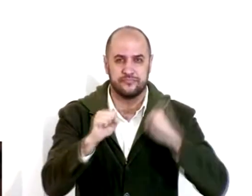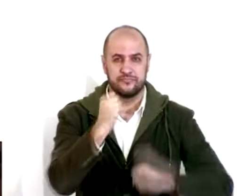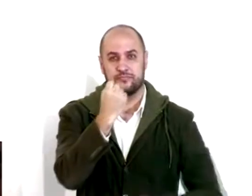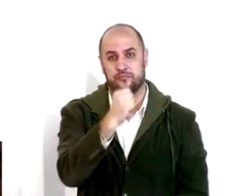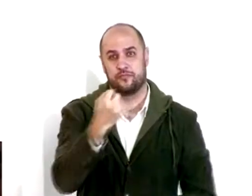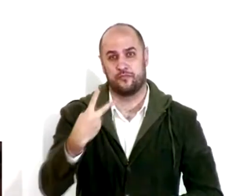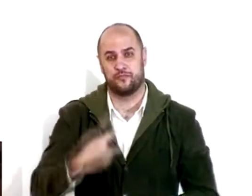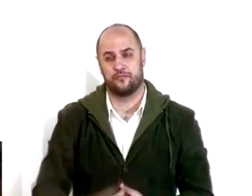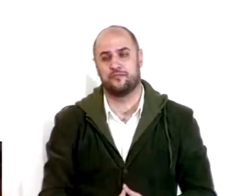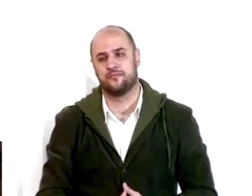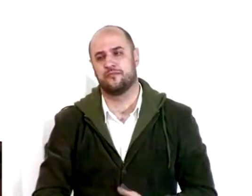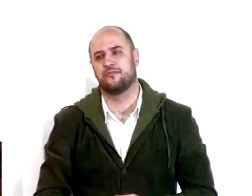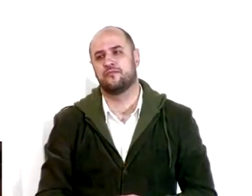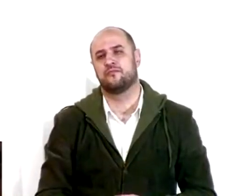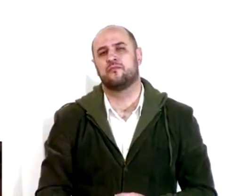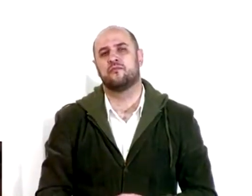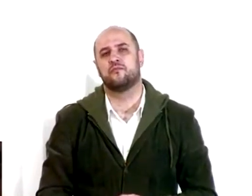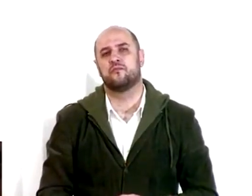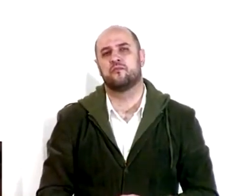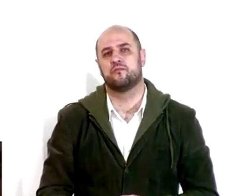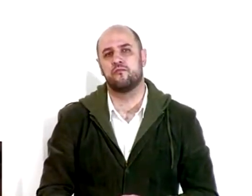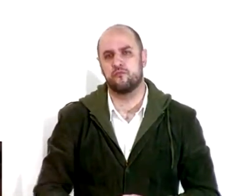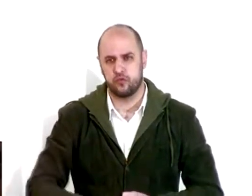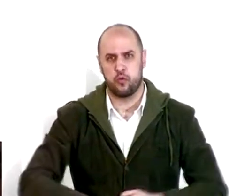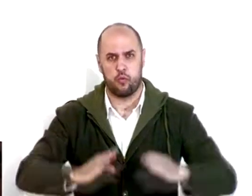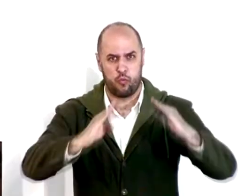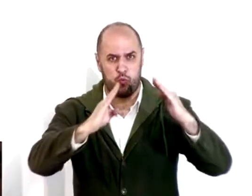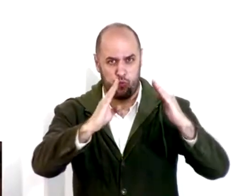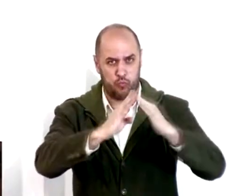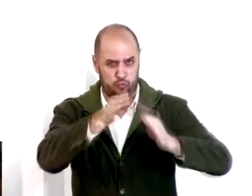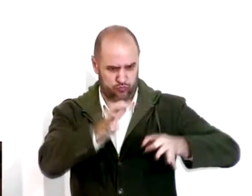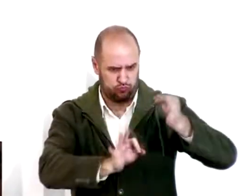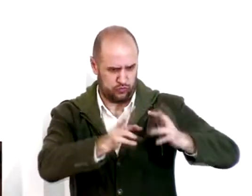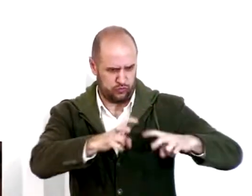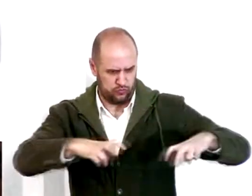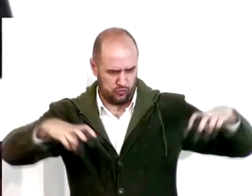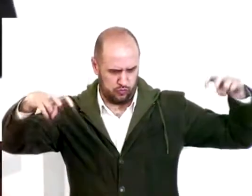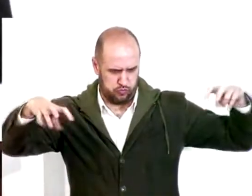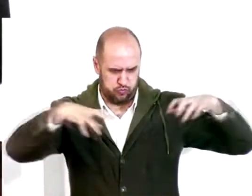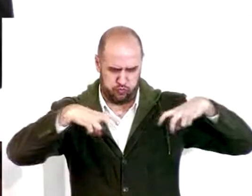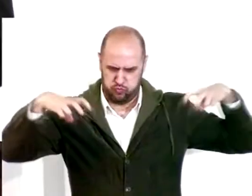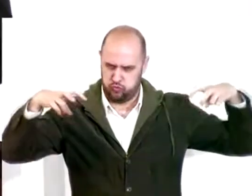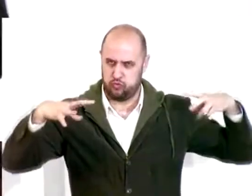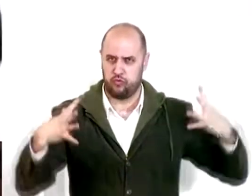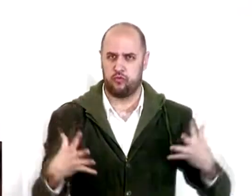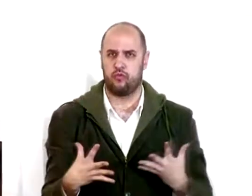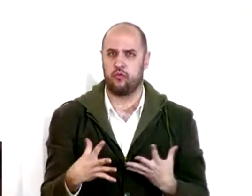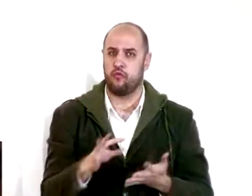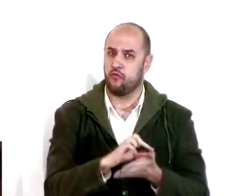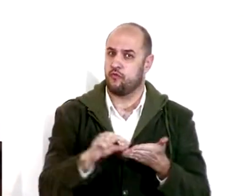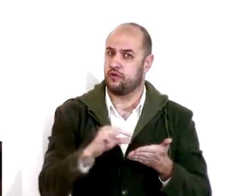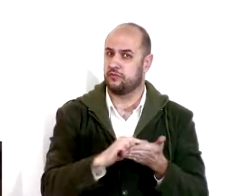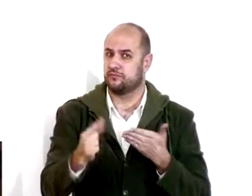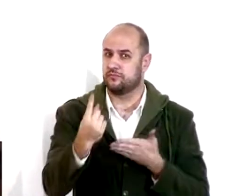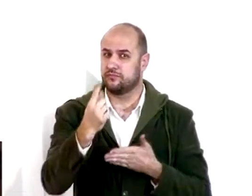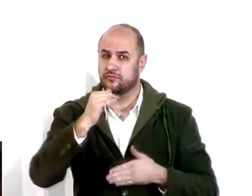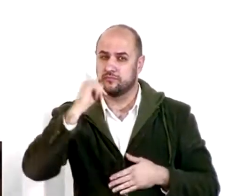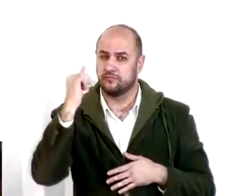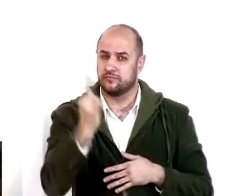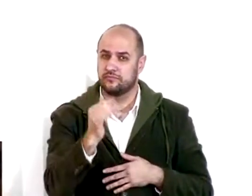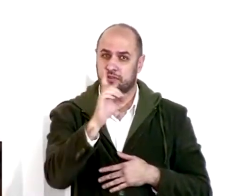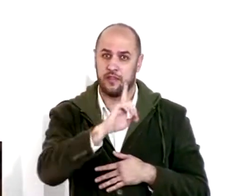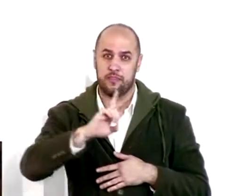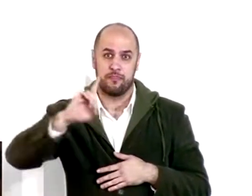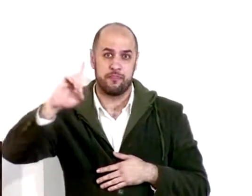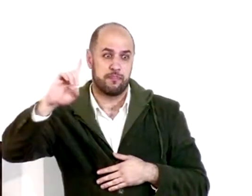82. Eis aí um tribunal armado diante de nós. O verso 1 diz que Deus assiste